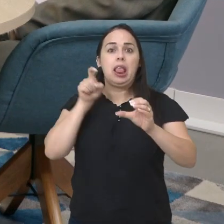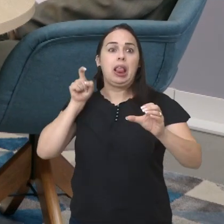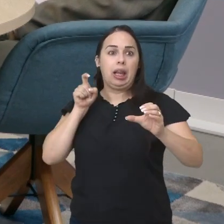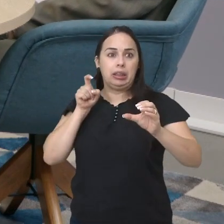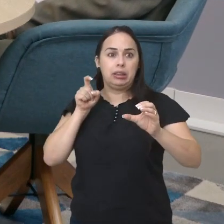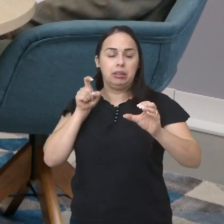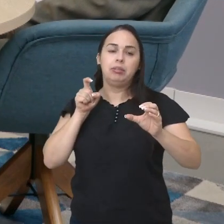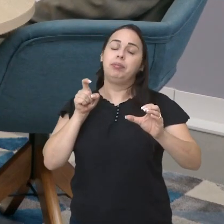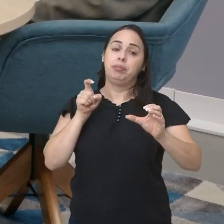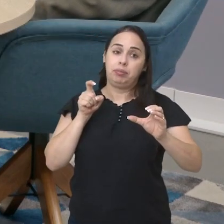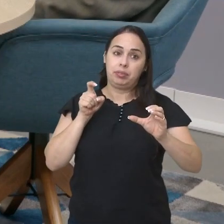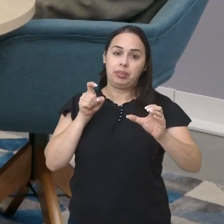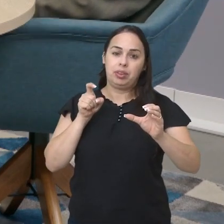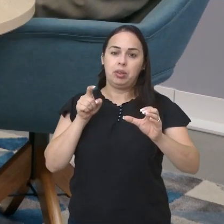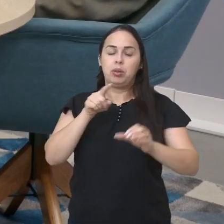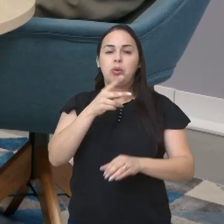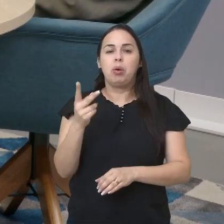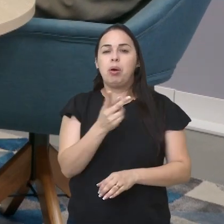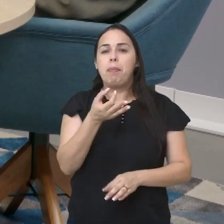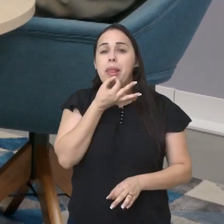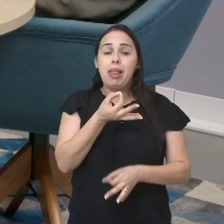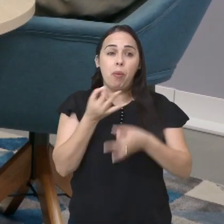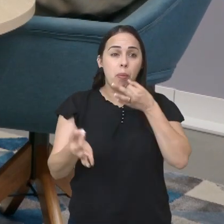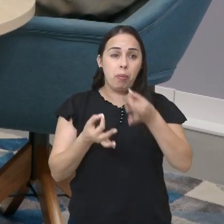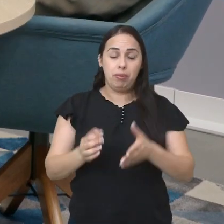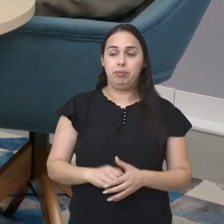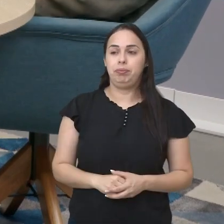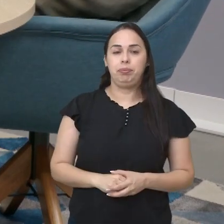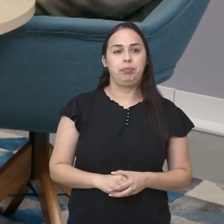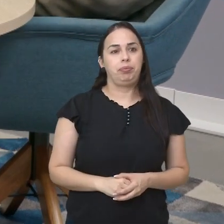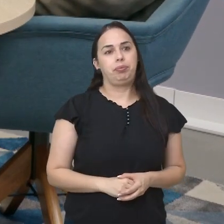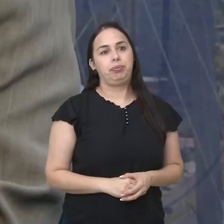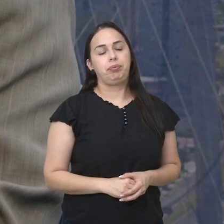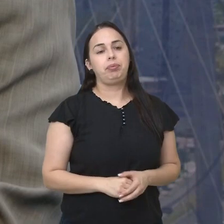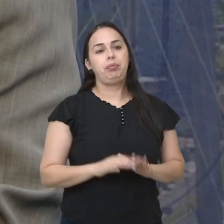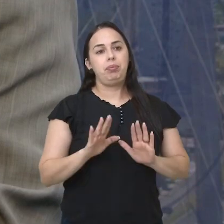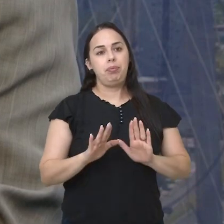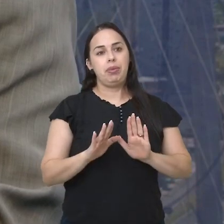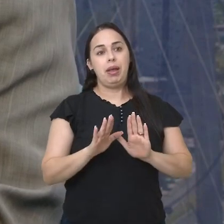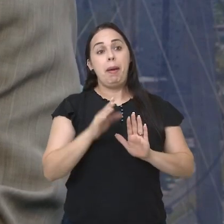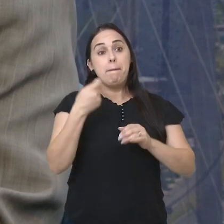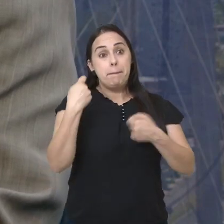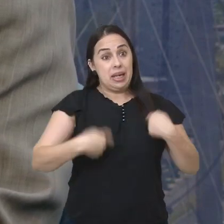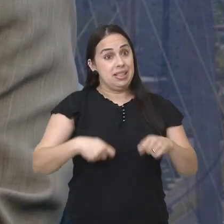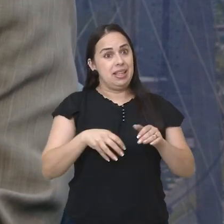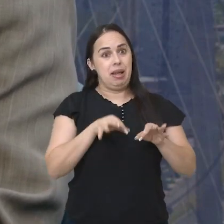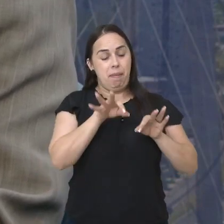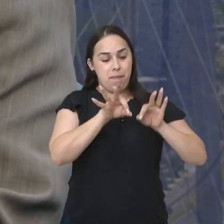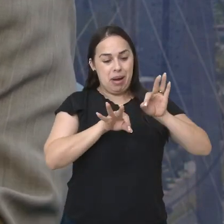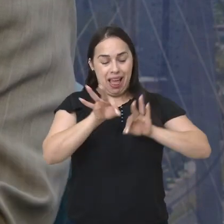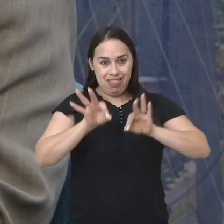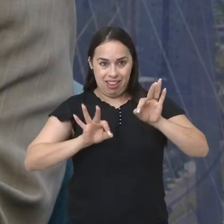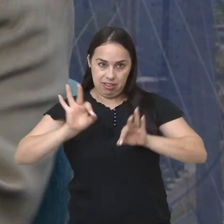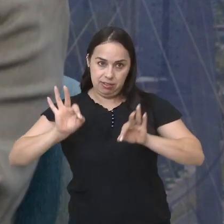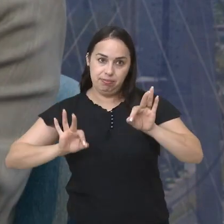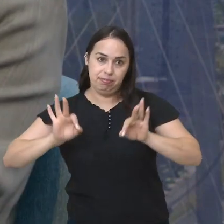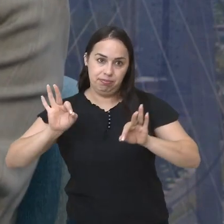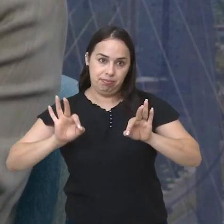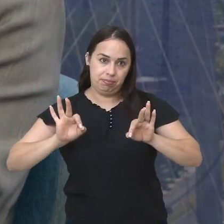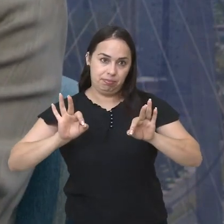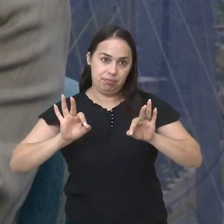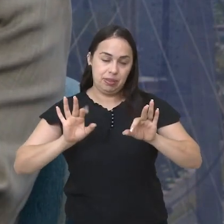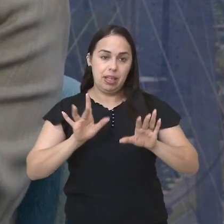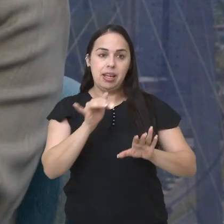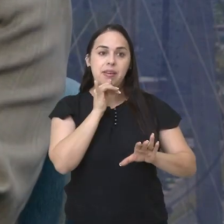independência ainda mais? Como que vocês acham? Tudo passa por um planejamento, que é o que muda um